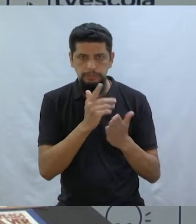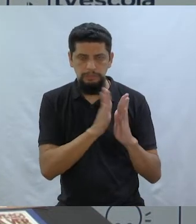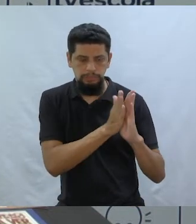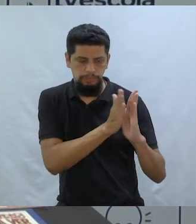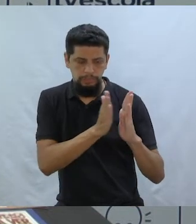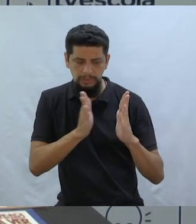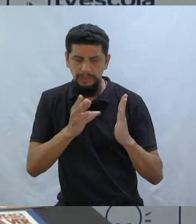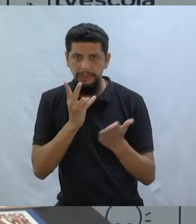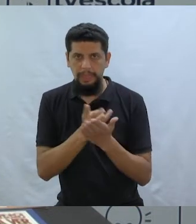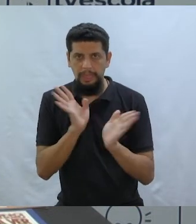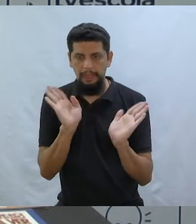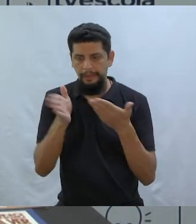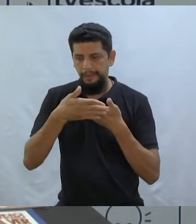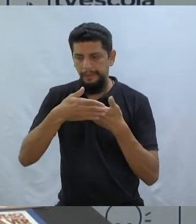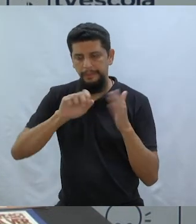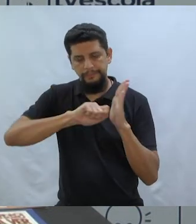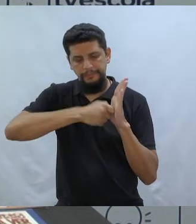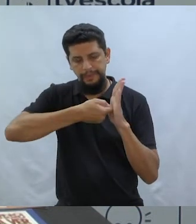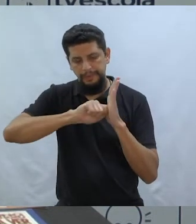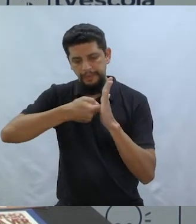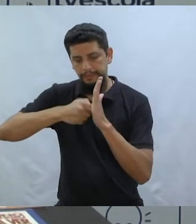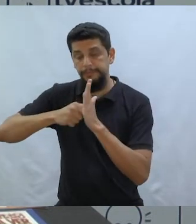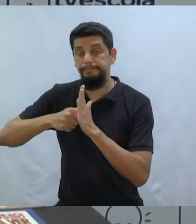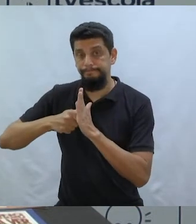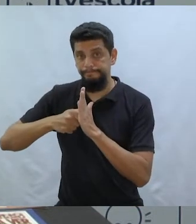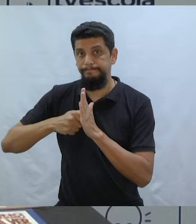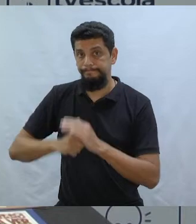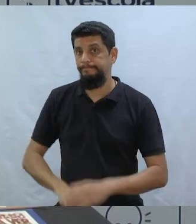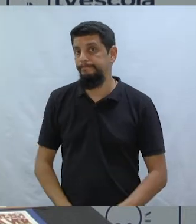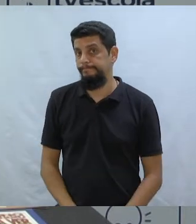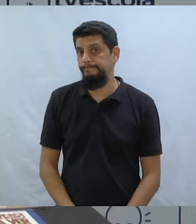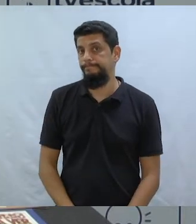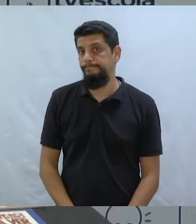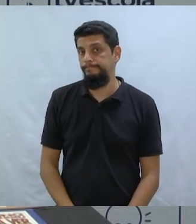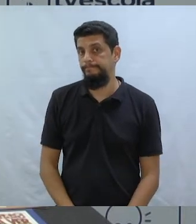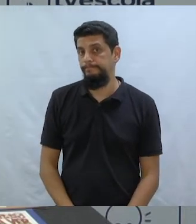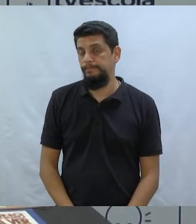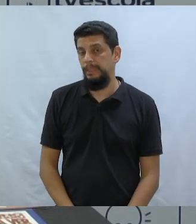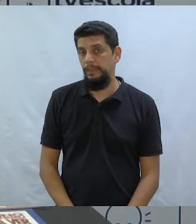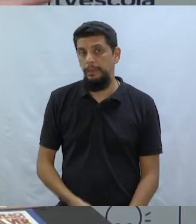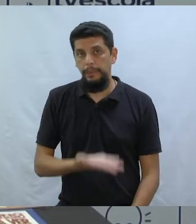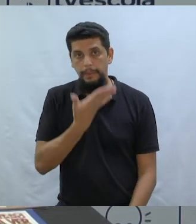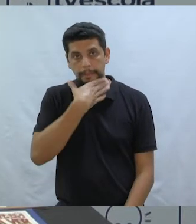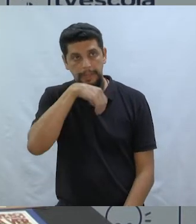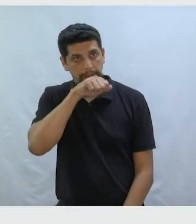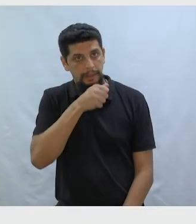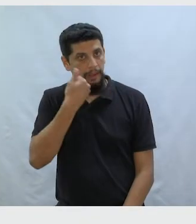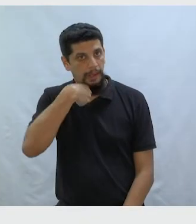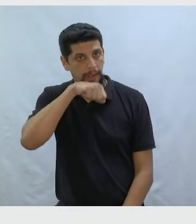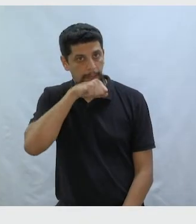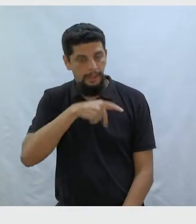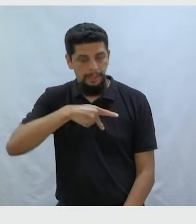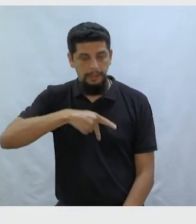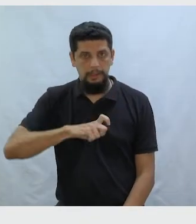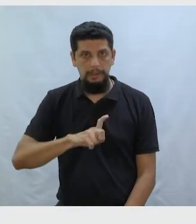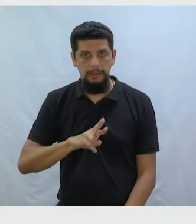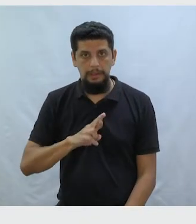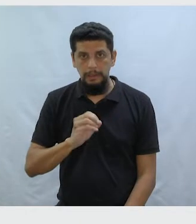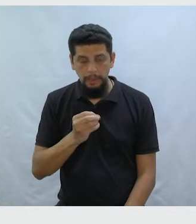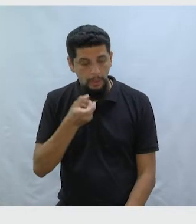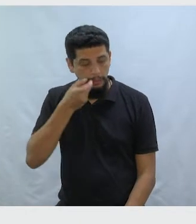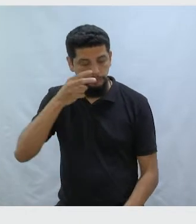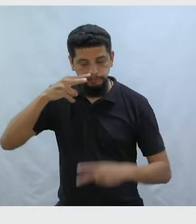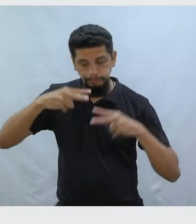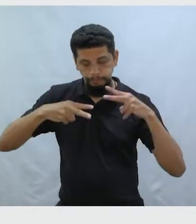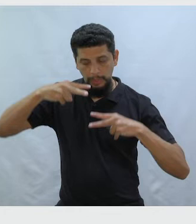tristeza a biblioteca da escola sempre fechada o pai e a mãe de pedrin